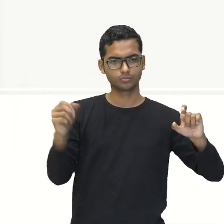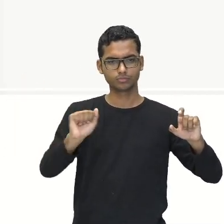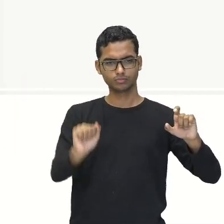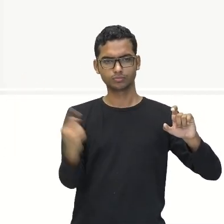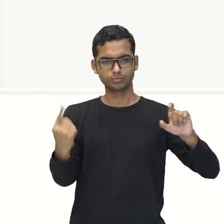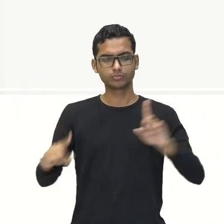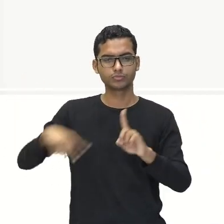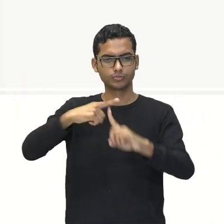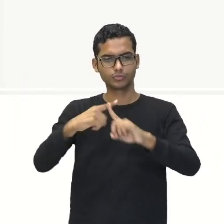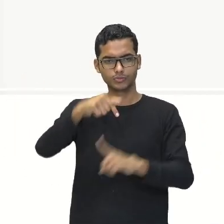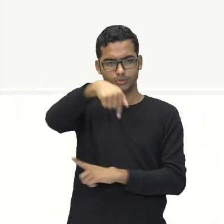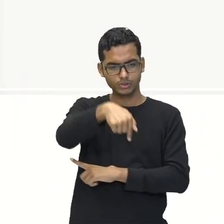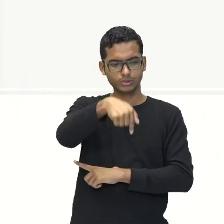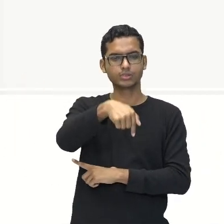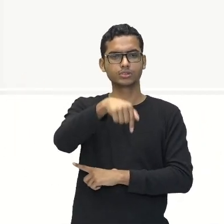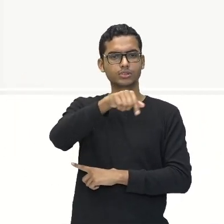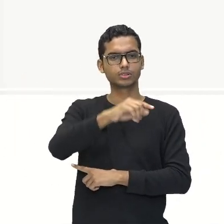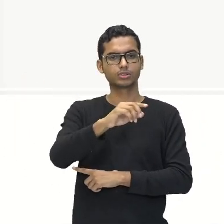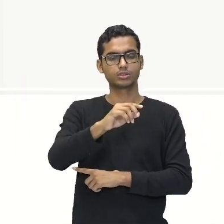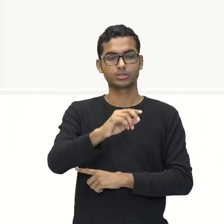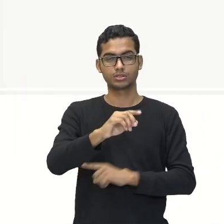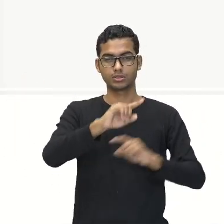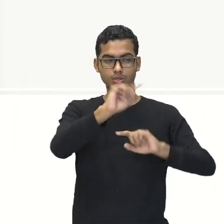Q elevado a N menos 1.